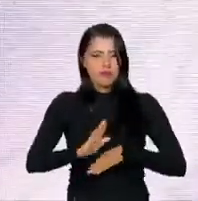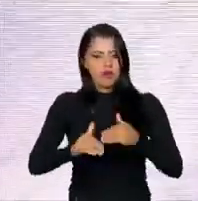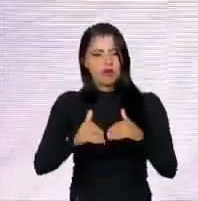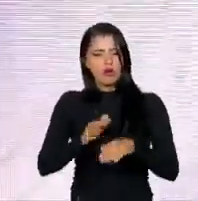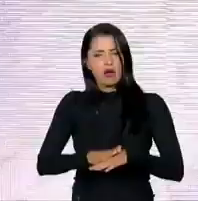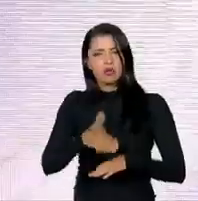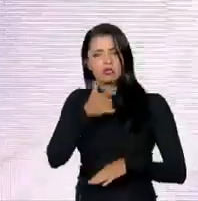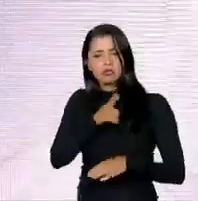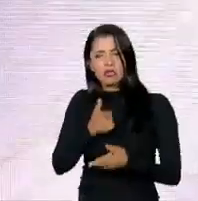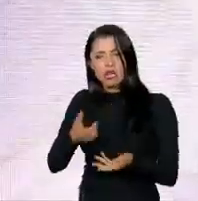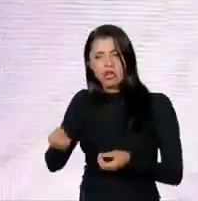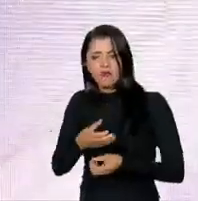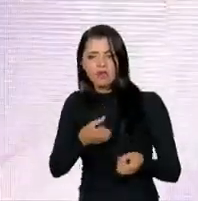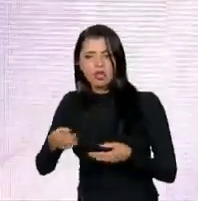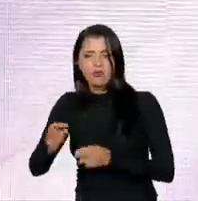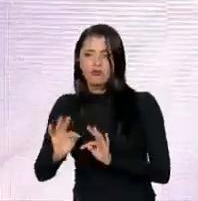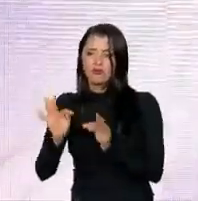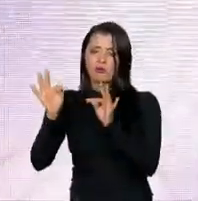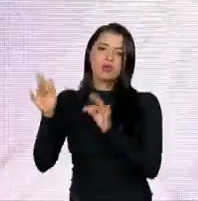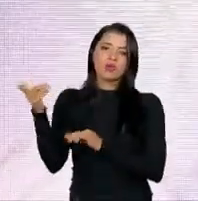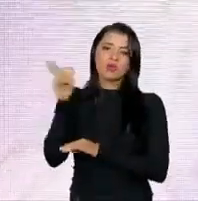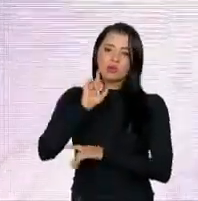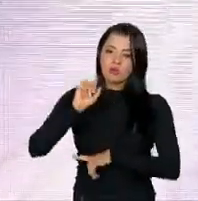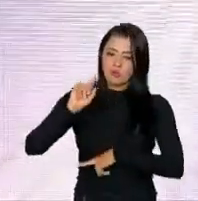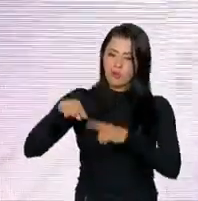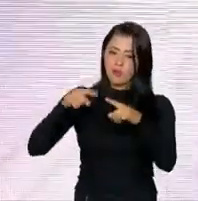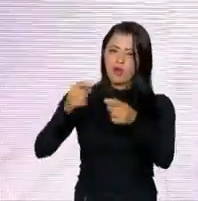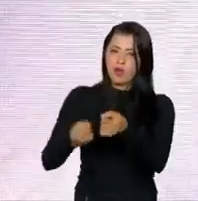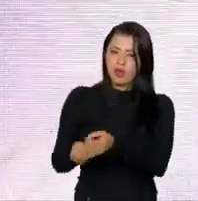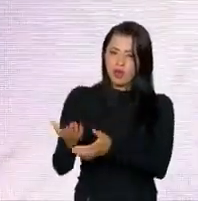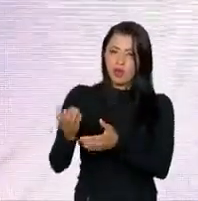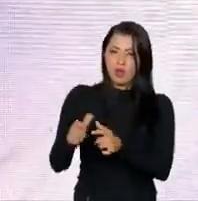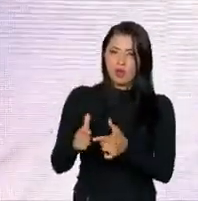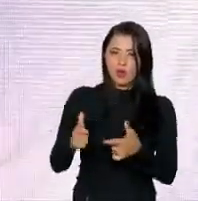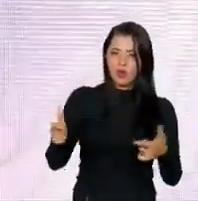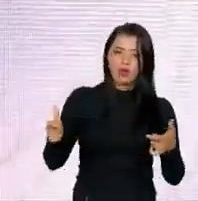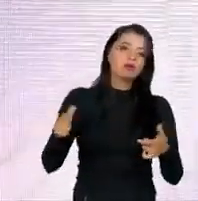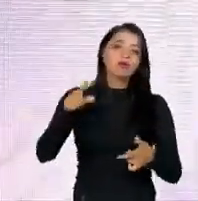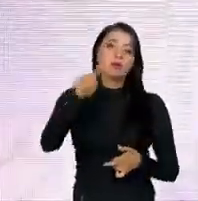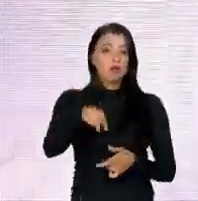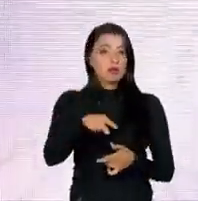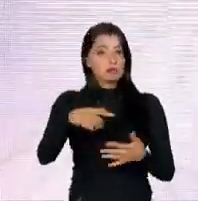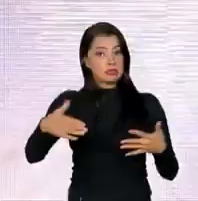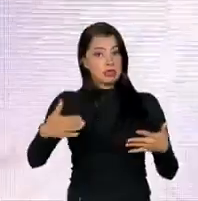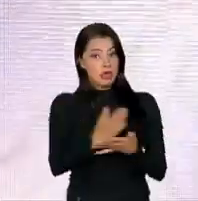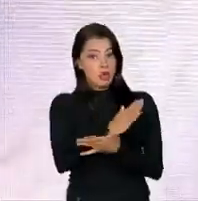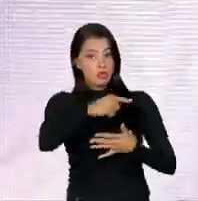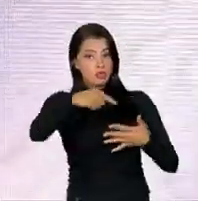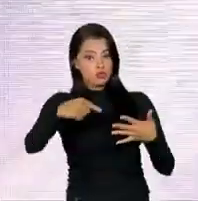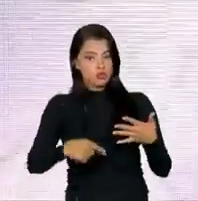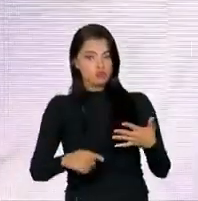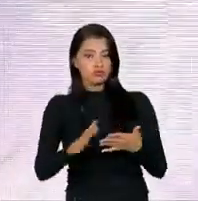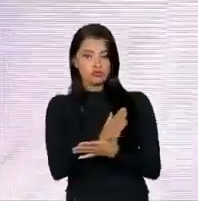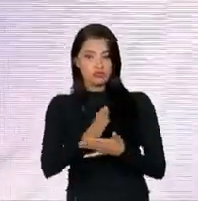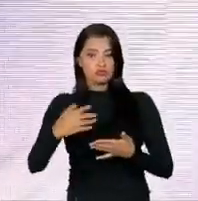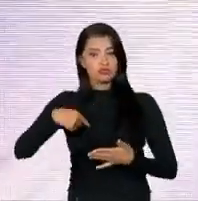de inovações tecnológicas, tenha ganhos de produtividade. Essas são apenas alguns dos pitacos que a gente tem